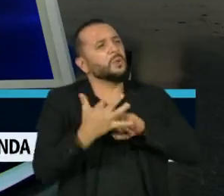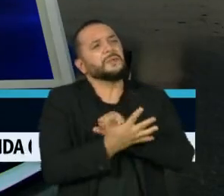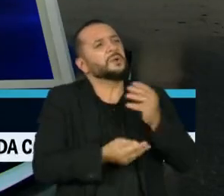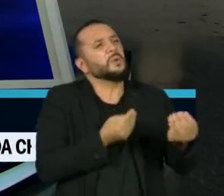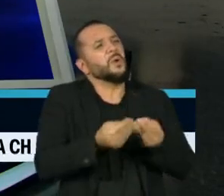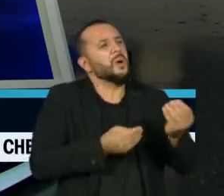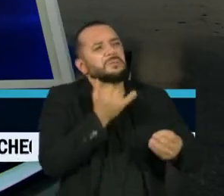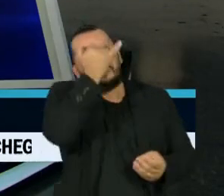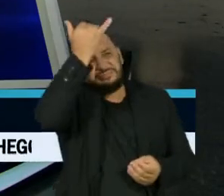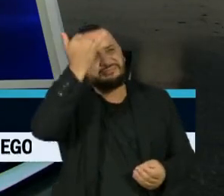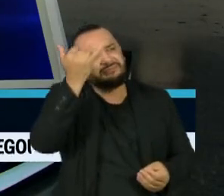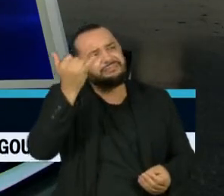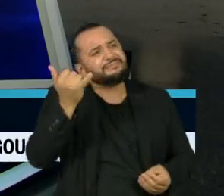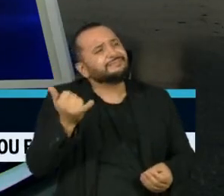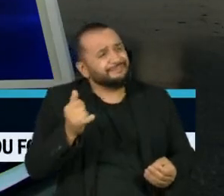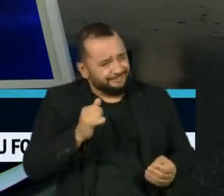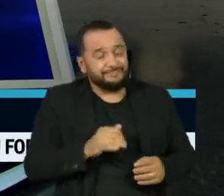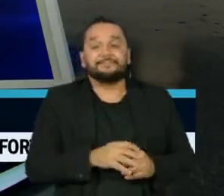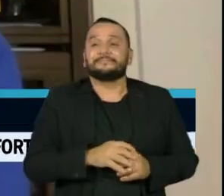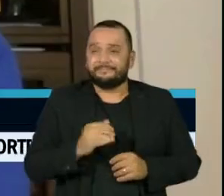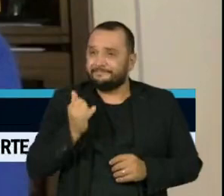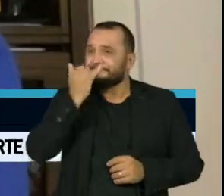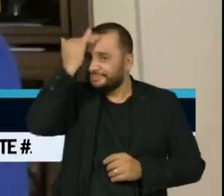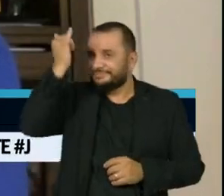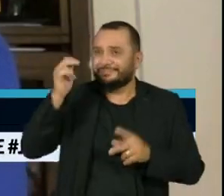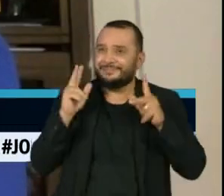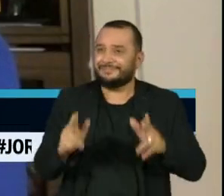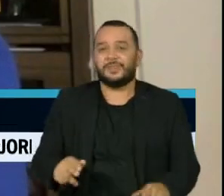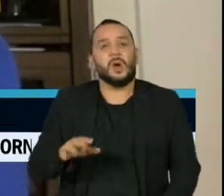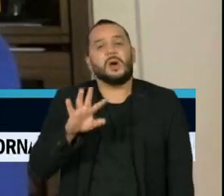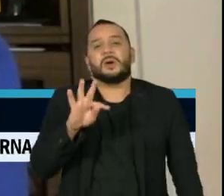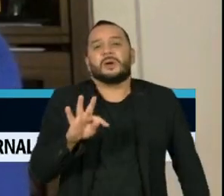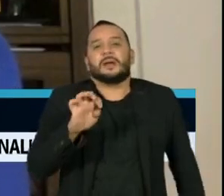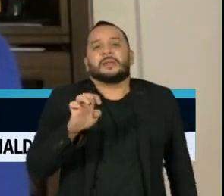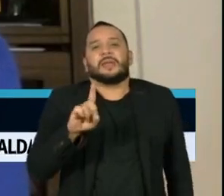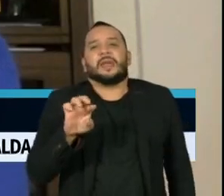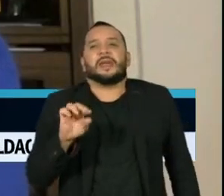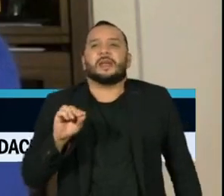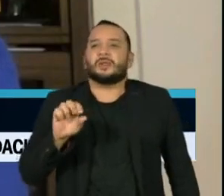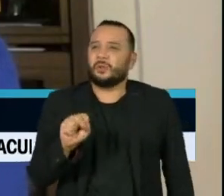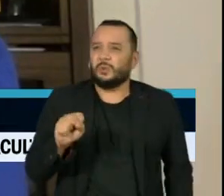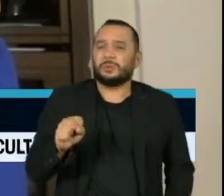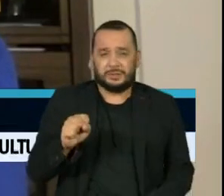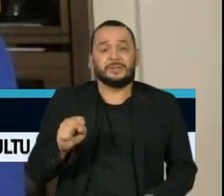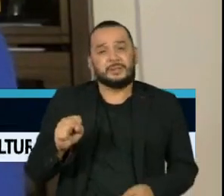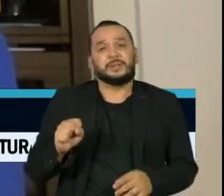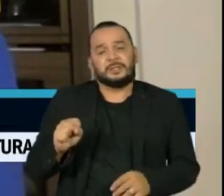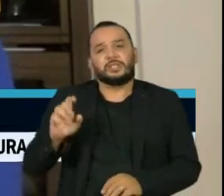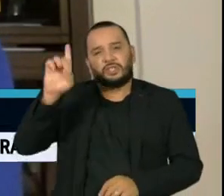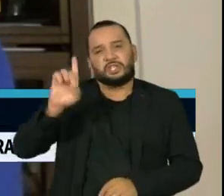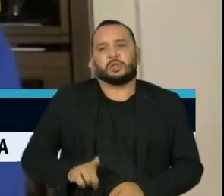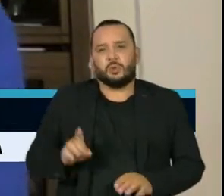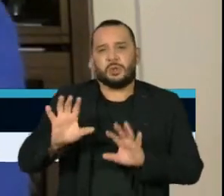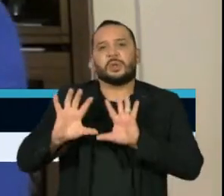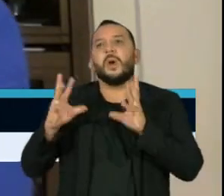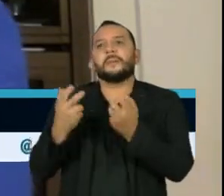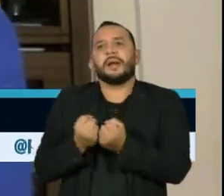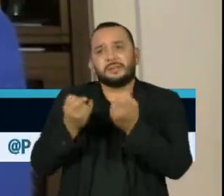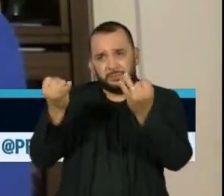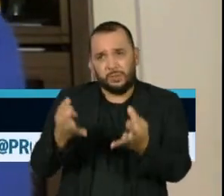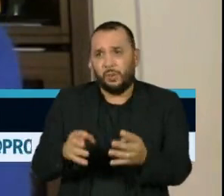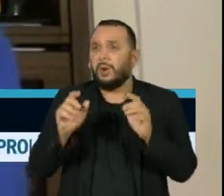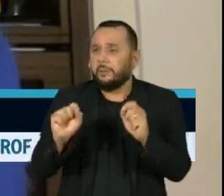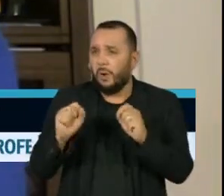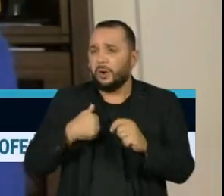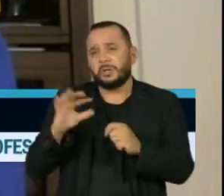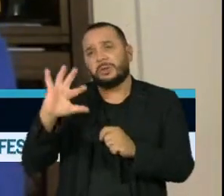As consequências são exatamente o que Tedros Adhanom falou. Você pode ter o surgimento de uma nova variante que